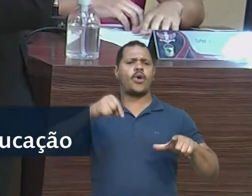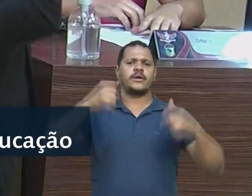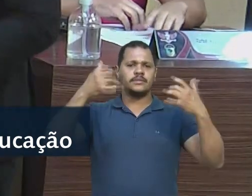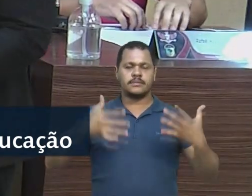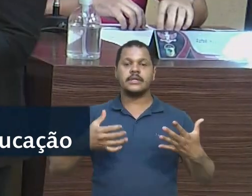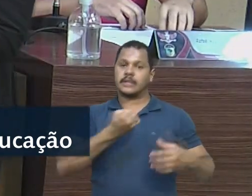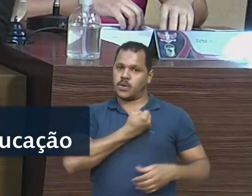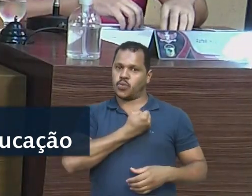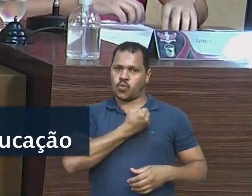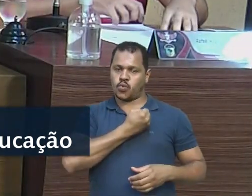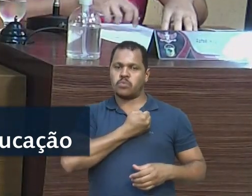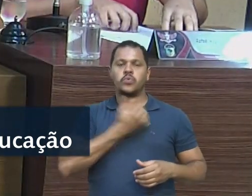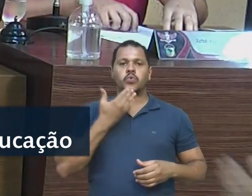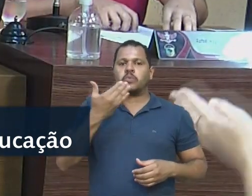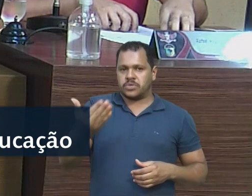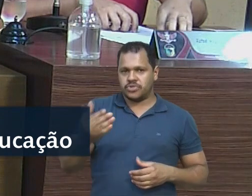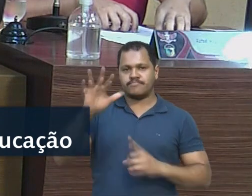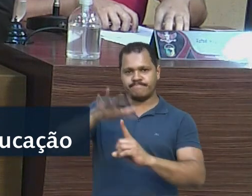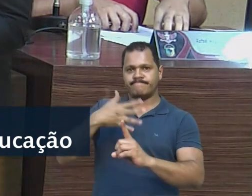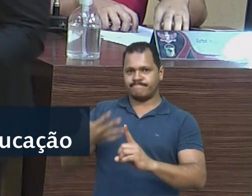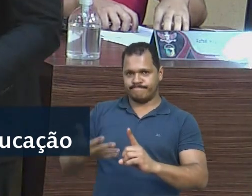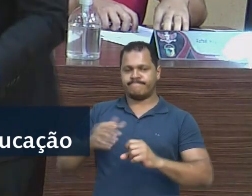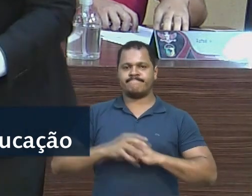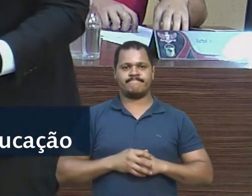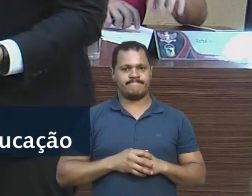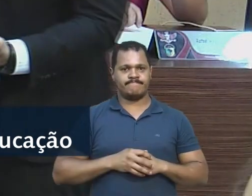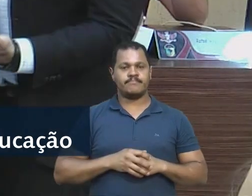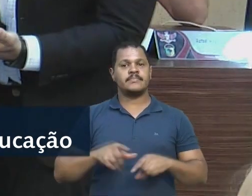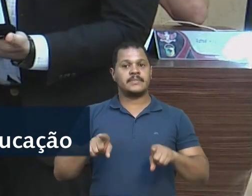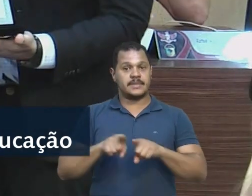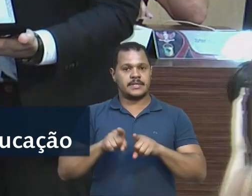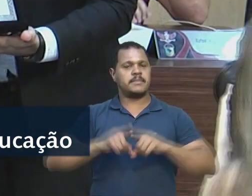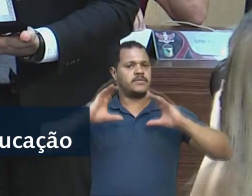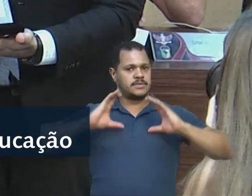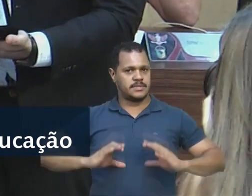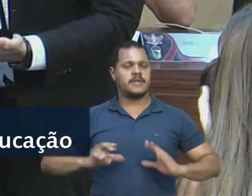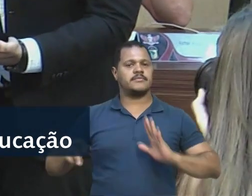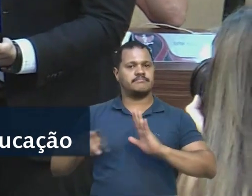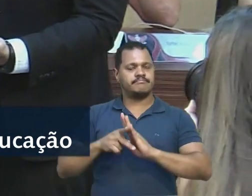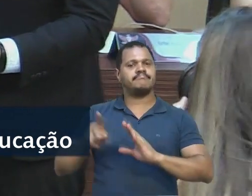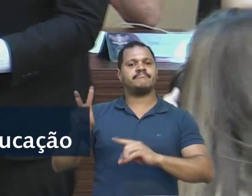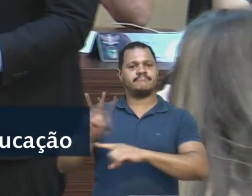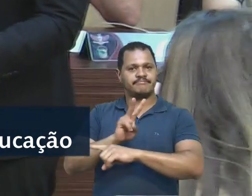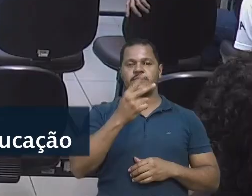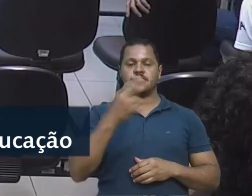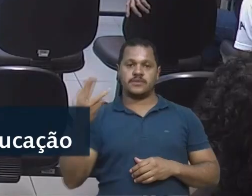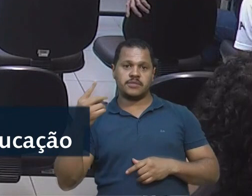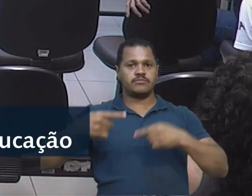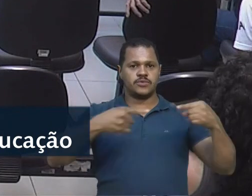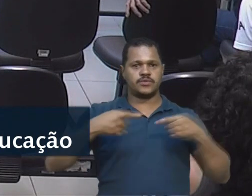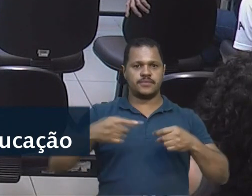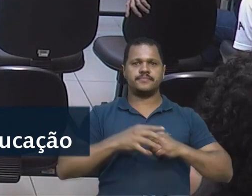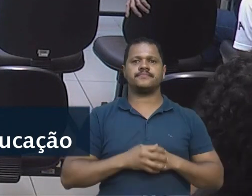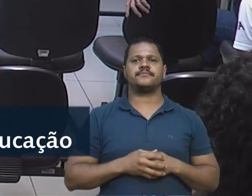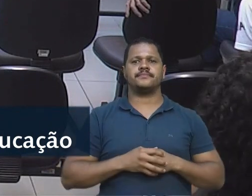a homenagem atendeu ao requerimento do vereador Daniel Cabral e Bruno Torres recebeu uma placa na ocasião também nessa